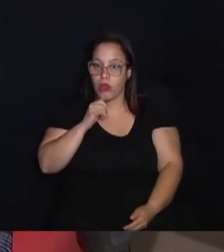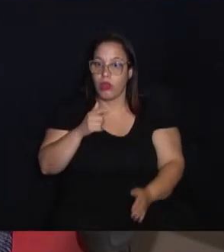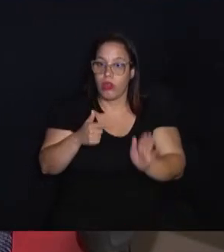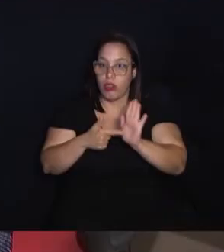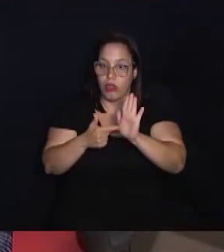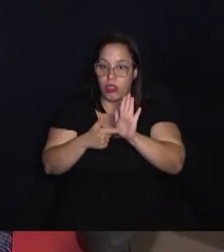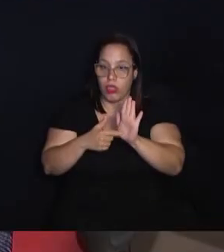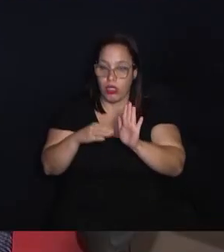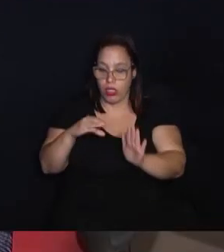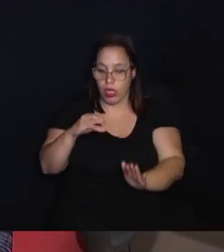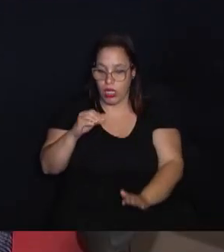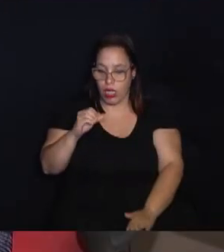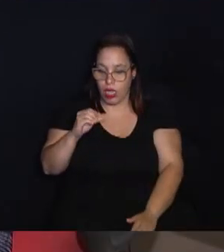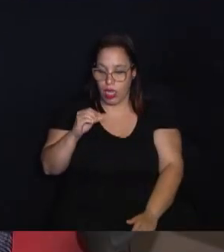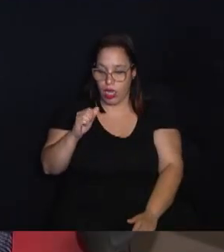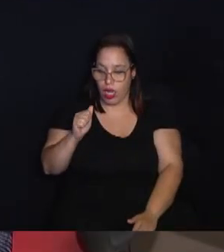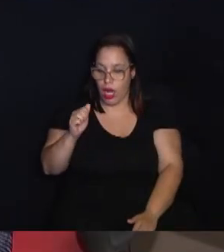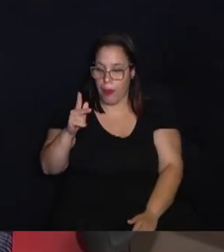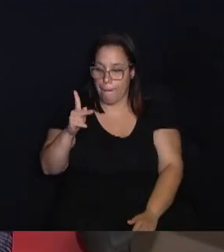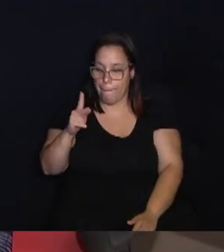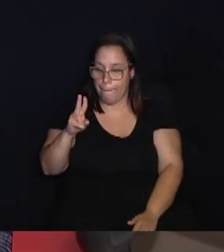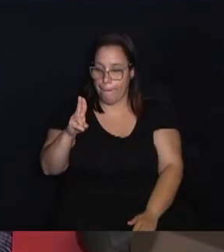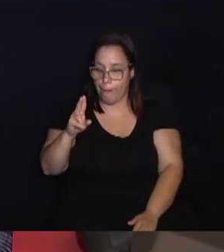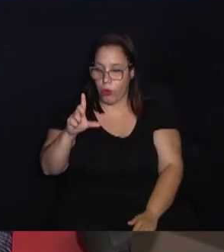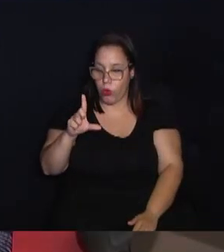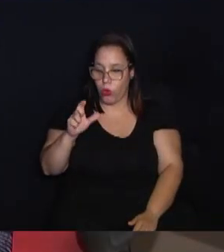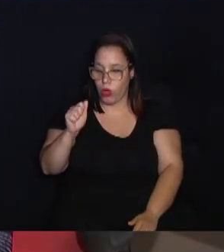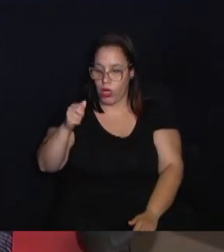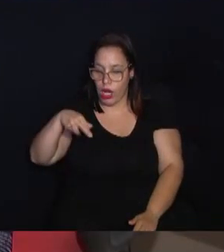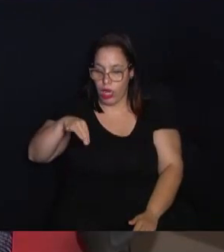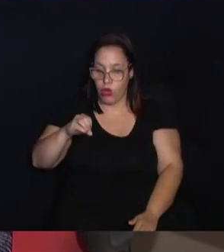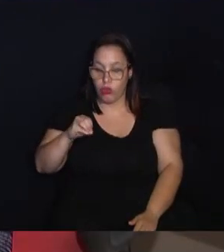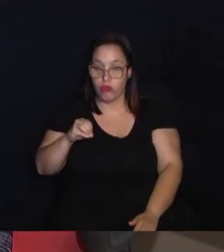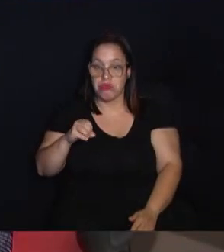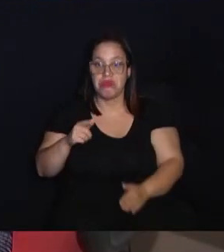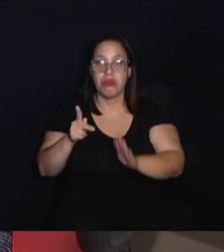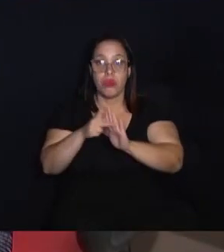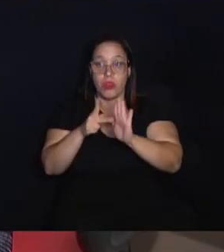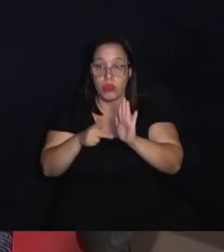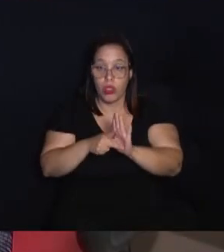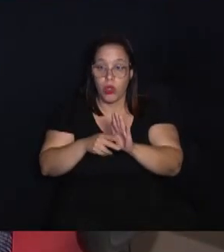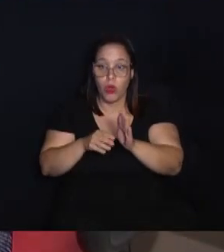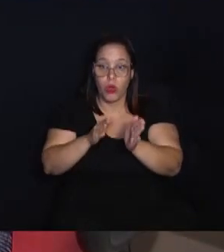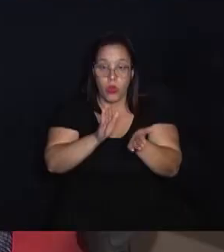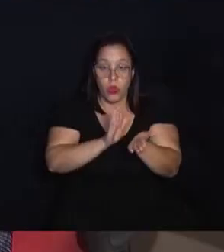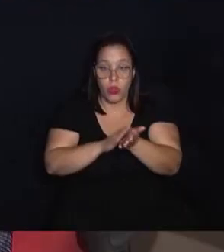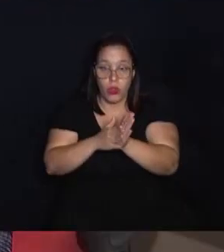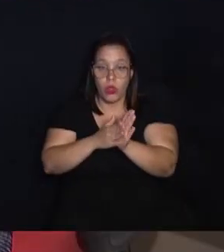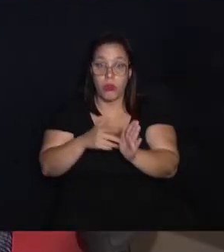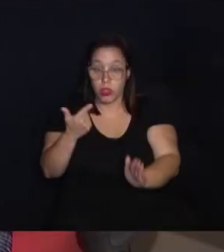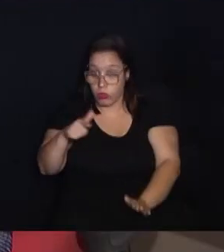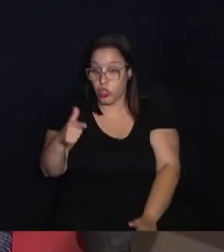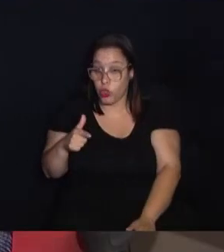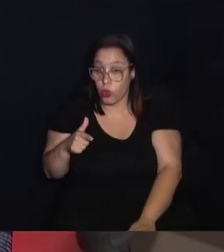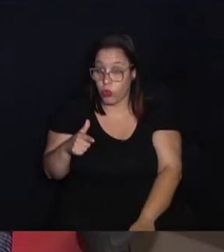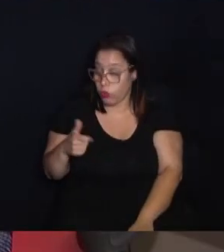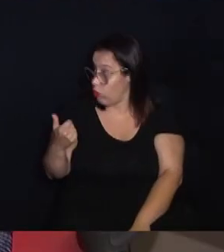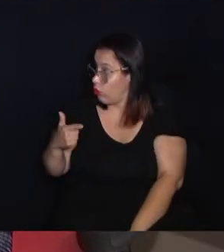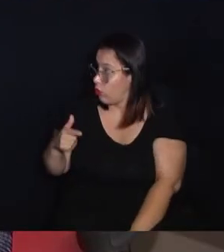editora Capulana, que é uma pequena editora, não é? Que faz um projeto realmente de publicação. Posso ver de novo esse? Claro,